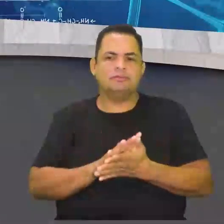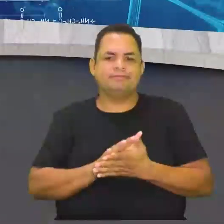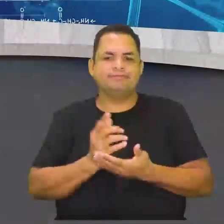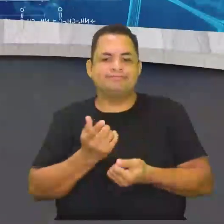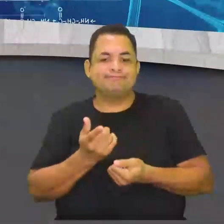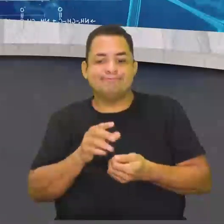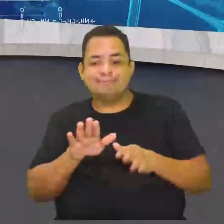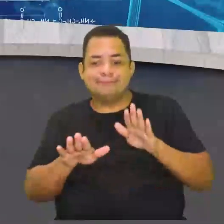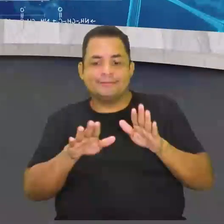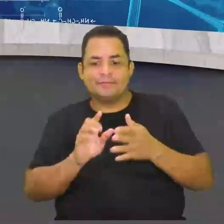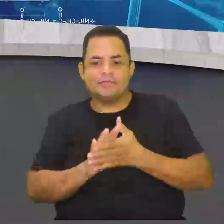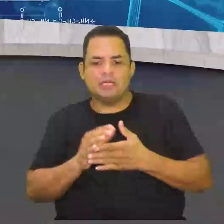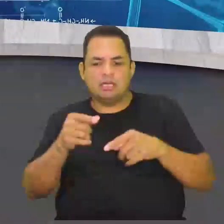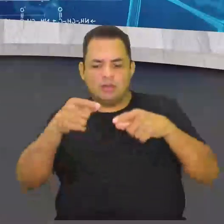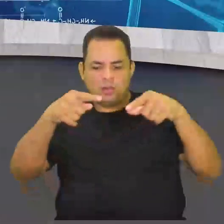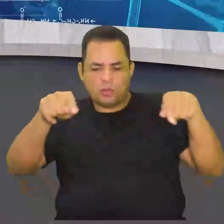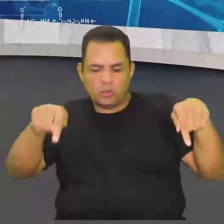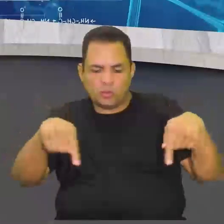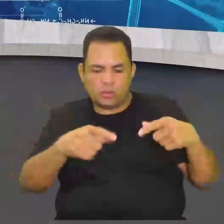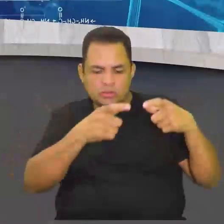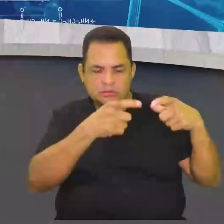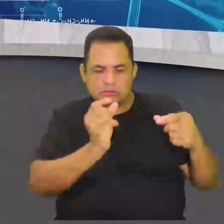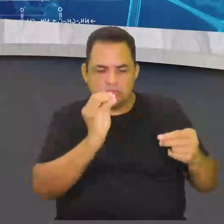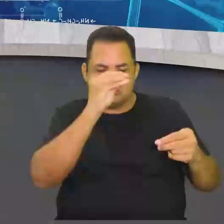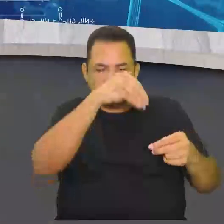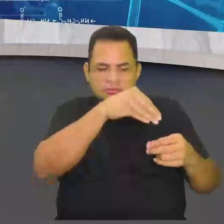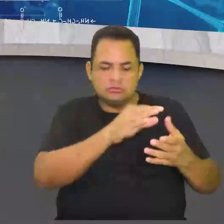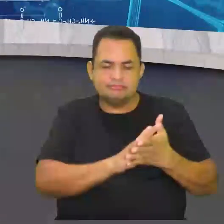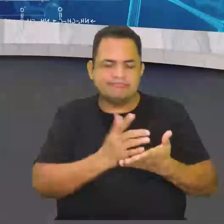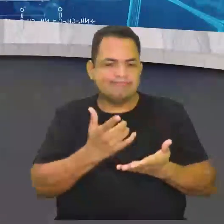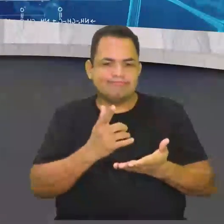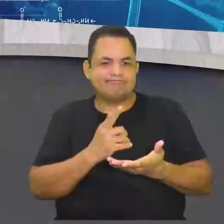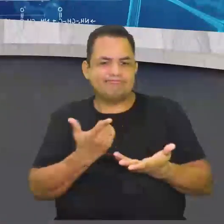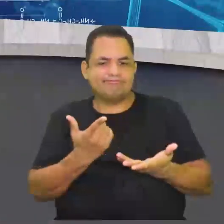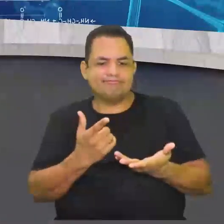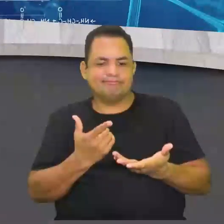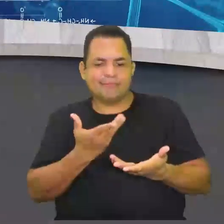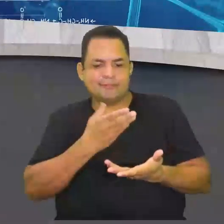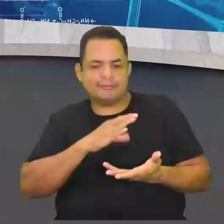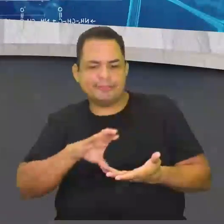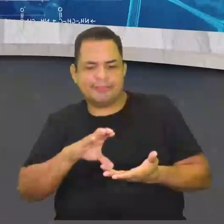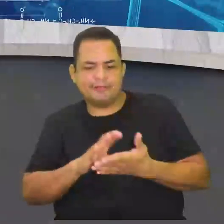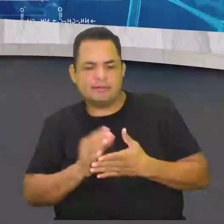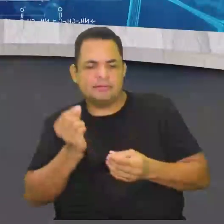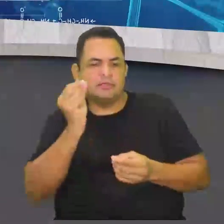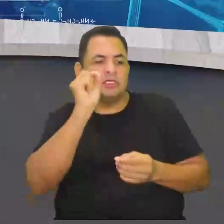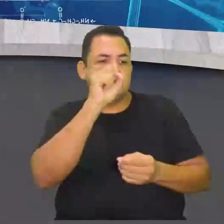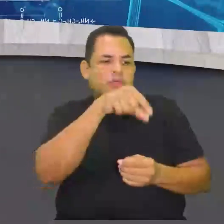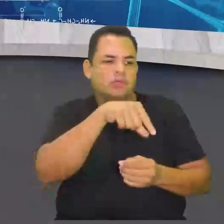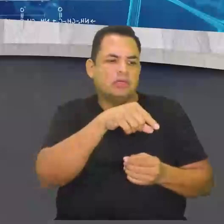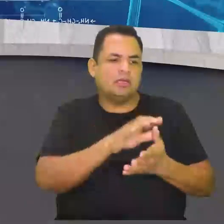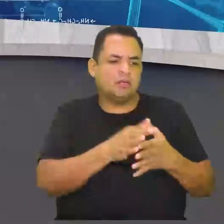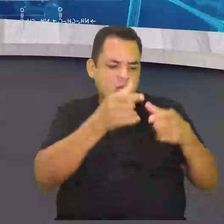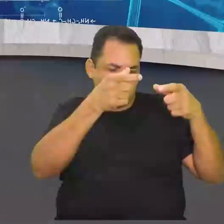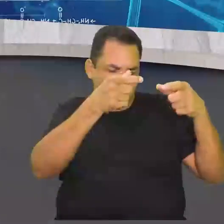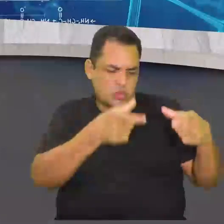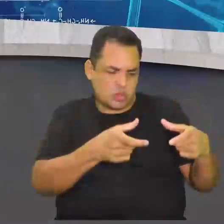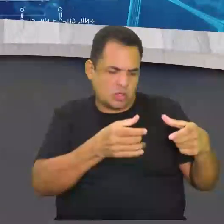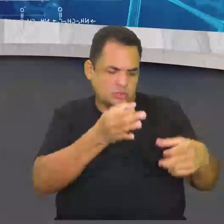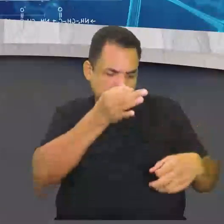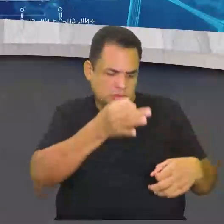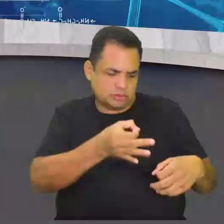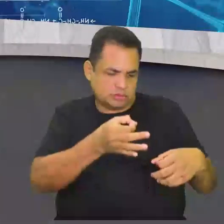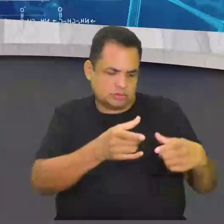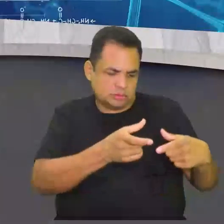da pessoa e a pessoa não tem a coragem de guardar esse lixinho para jogar na